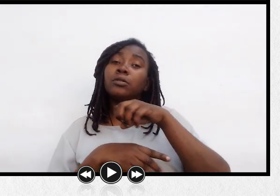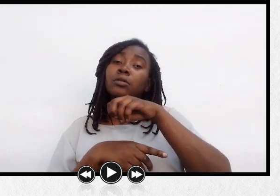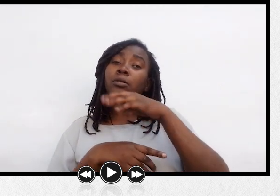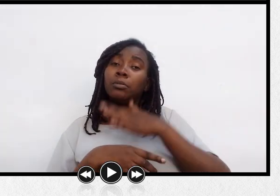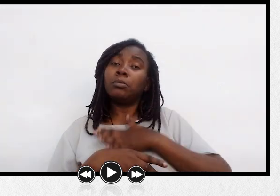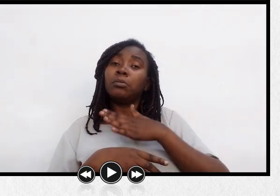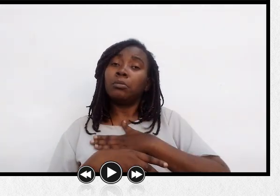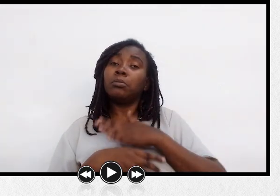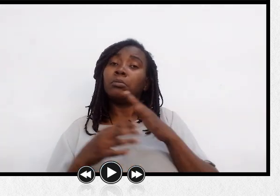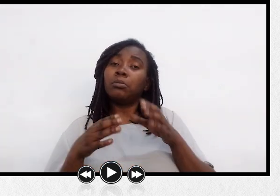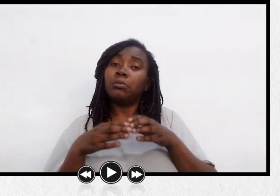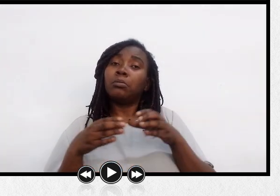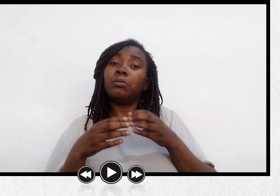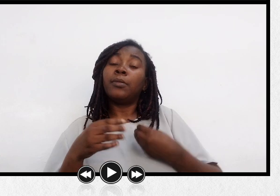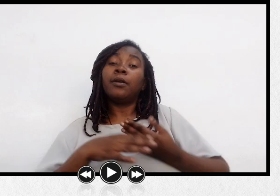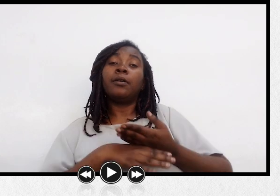temos ações